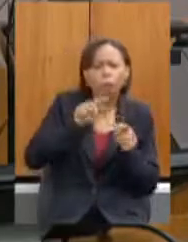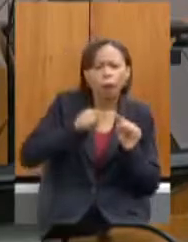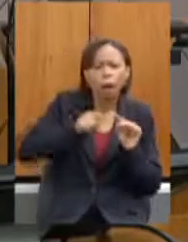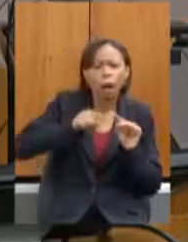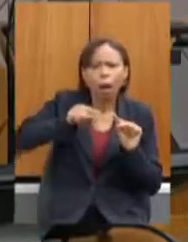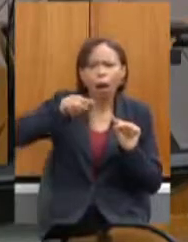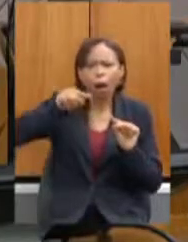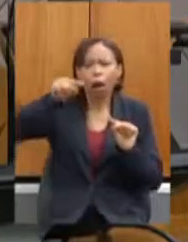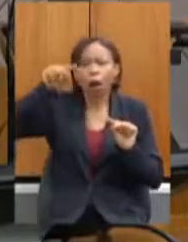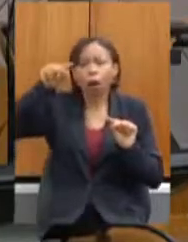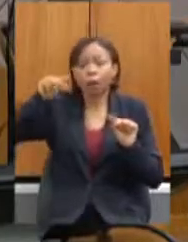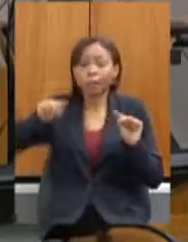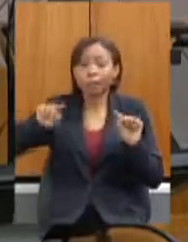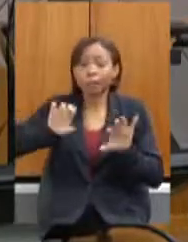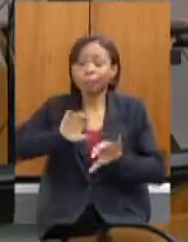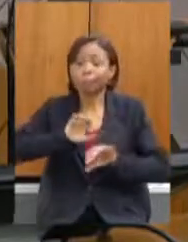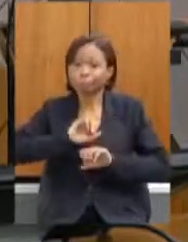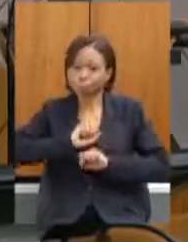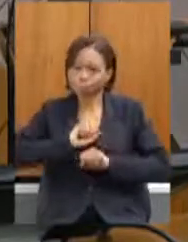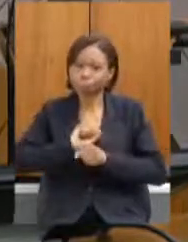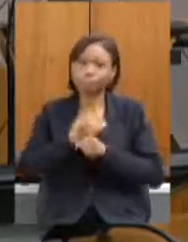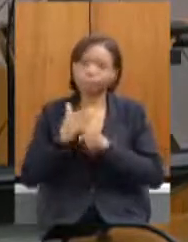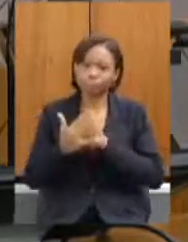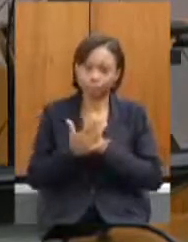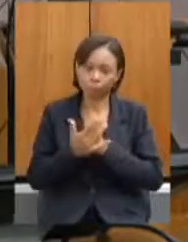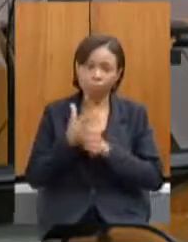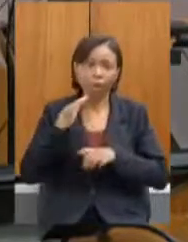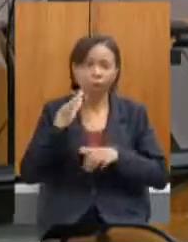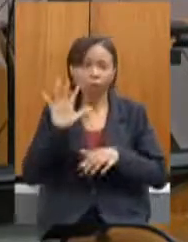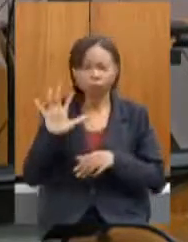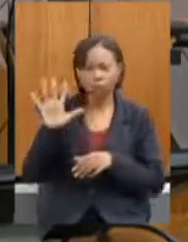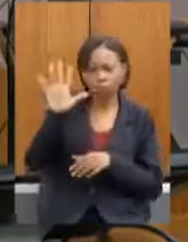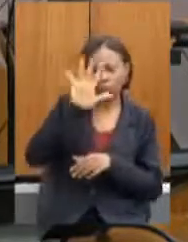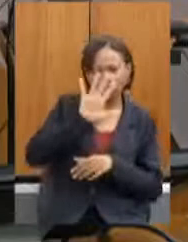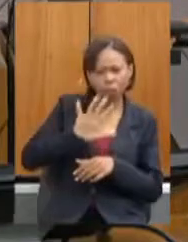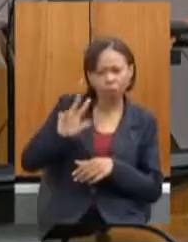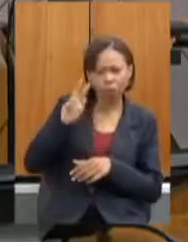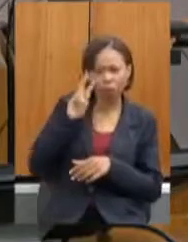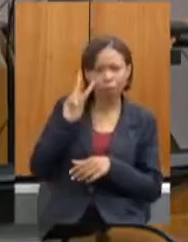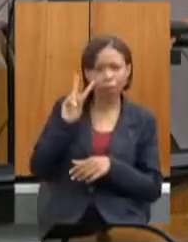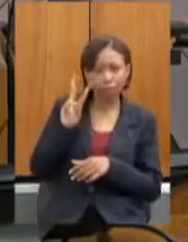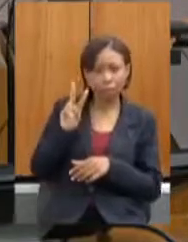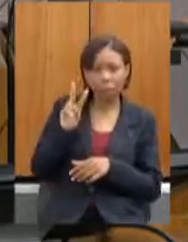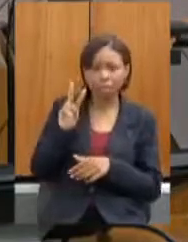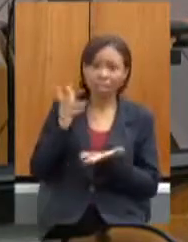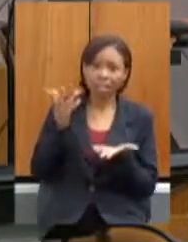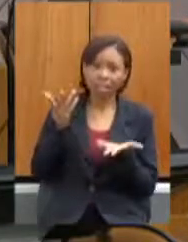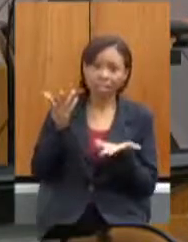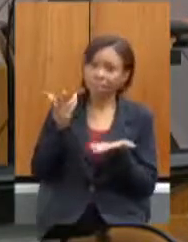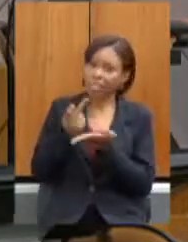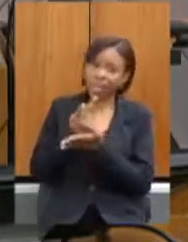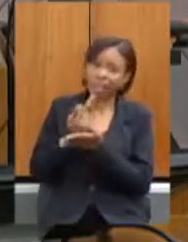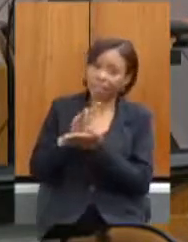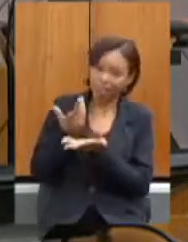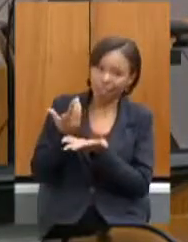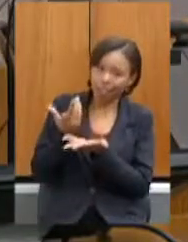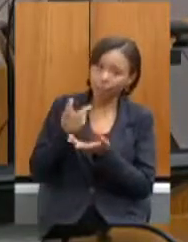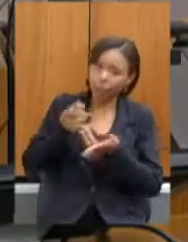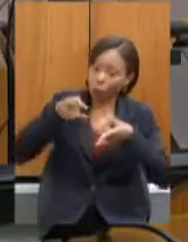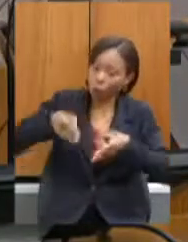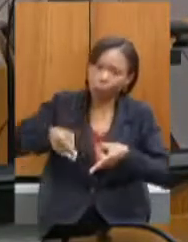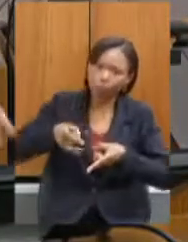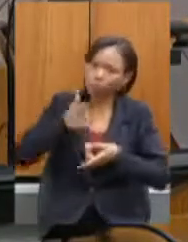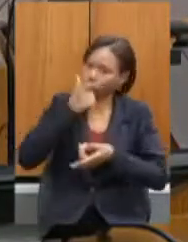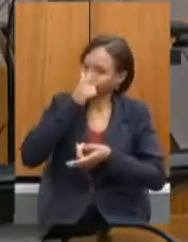está acontecendo Às vezes o que nós enxergamos aqui é simplesmente erro de alimentação às vezes nem a ocupação de leitos outras